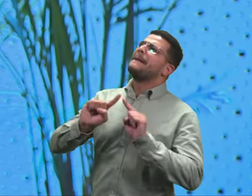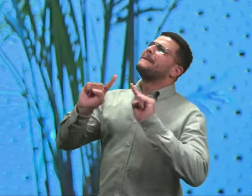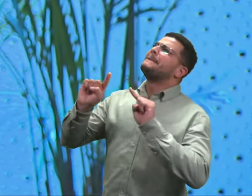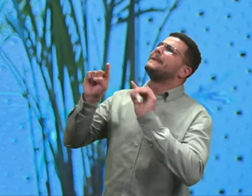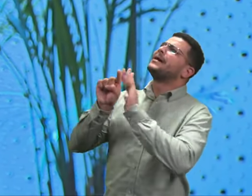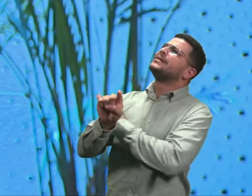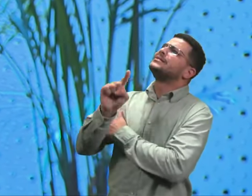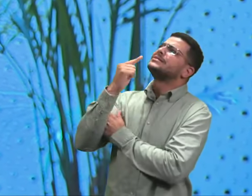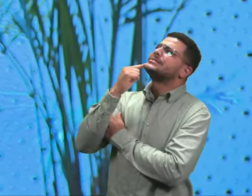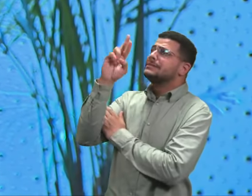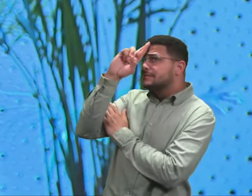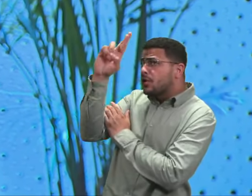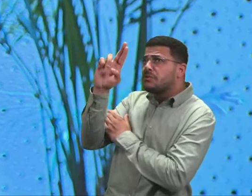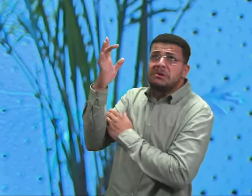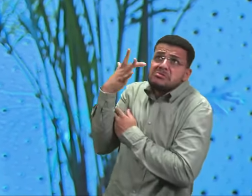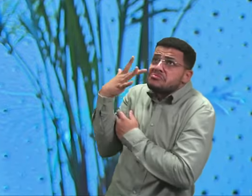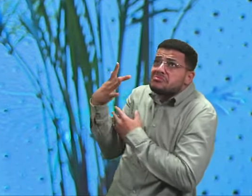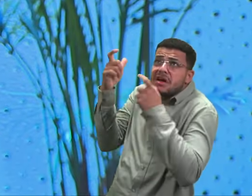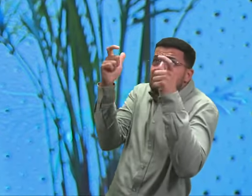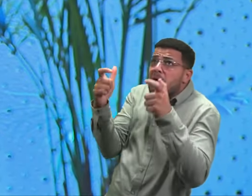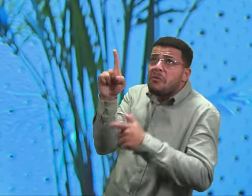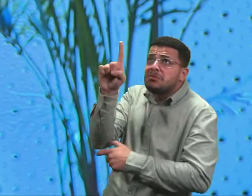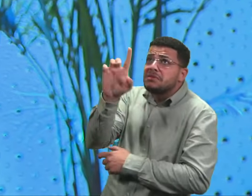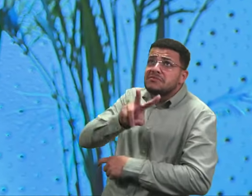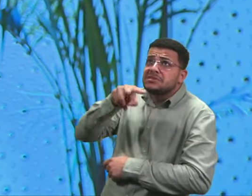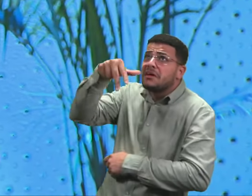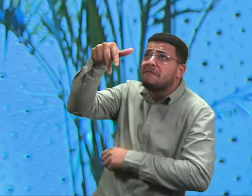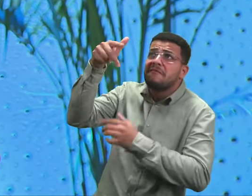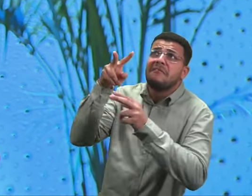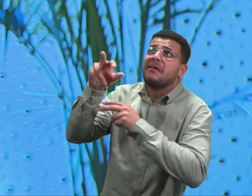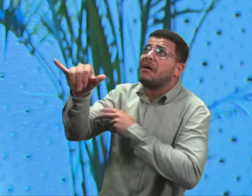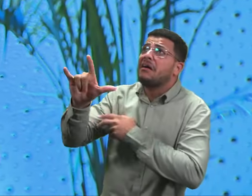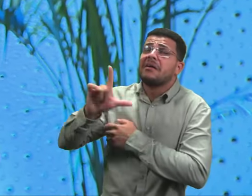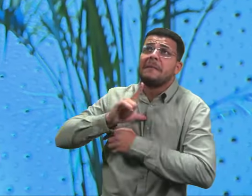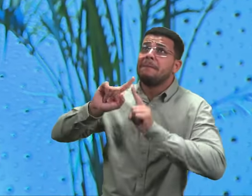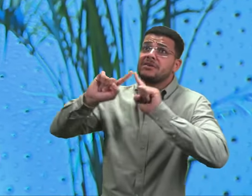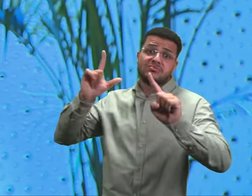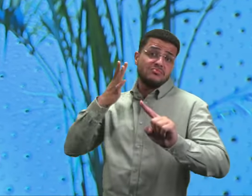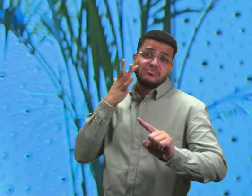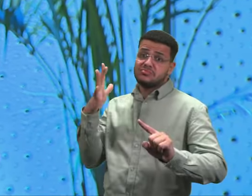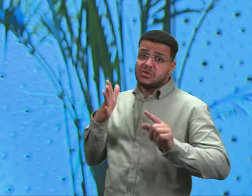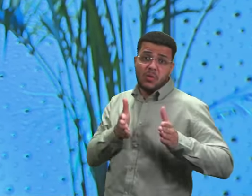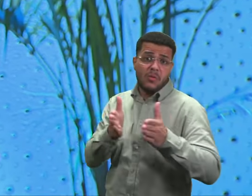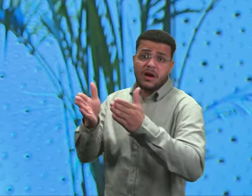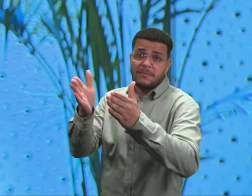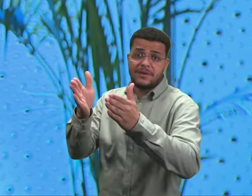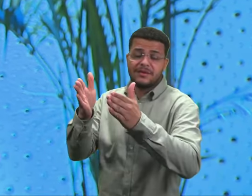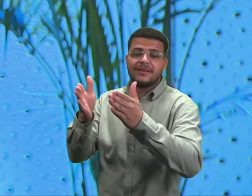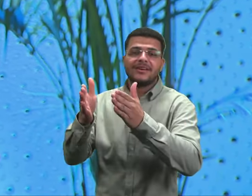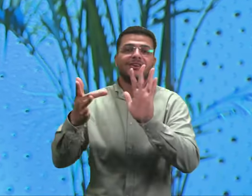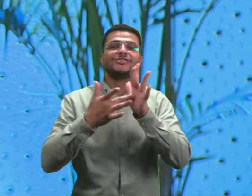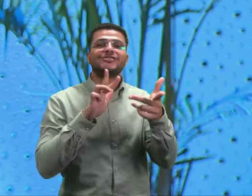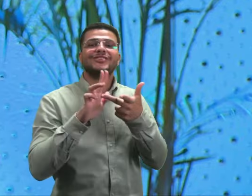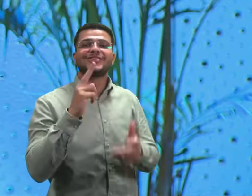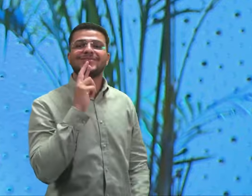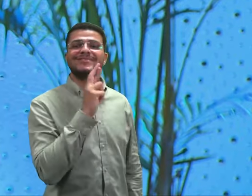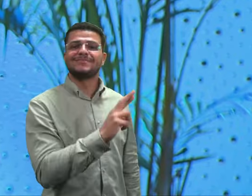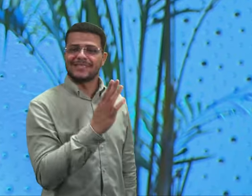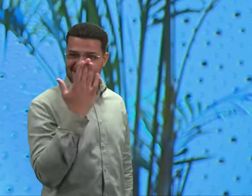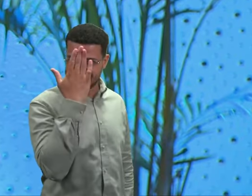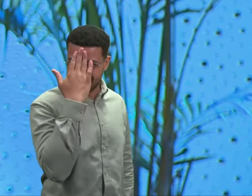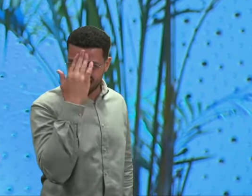gente não sabe nem para onde o Senhor vai. Quem dirá, vou saber o caminho? Quais foram as palavras de Jesus? Você